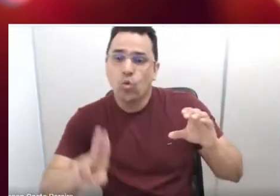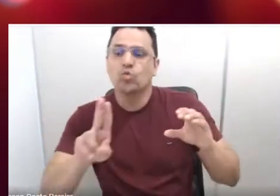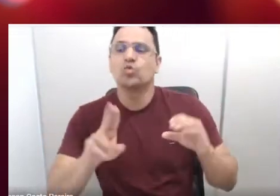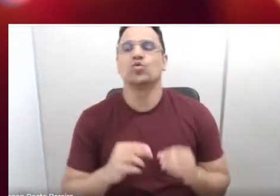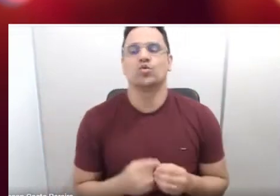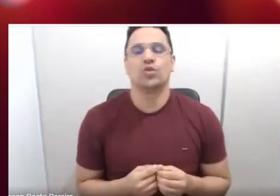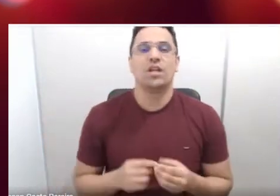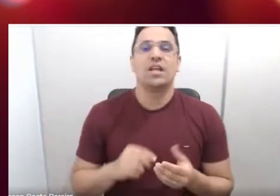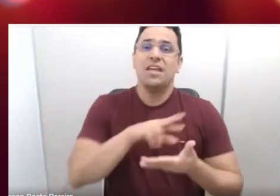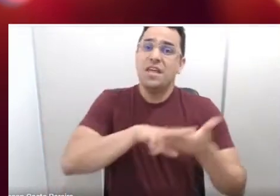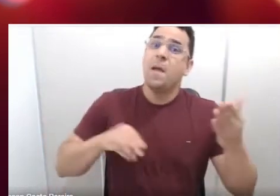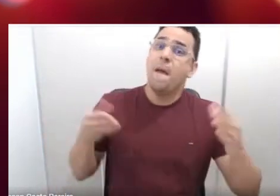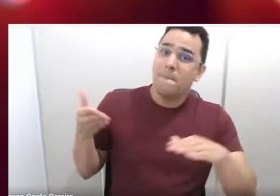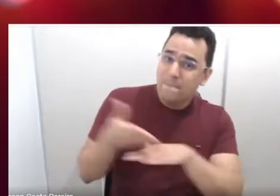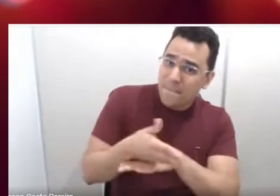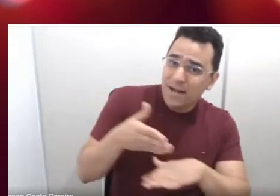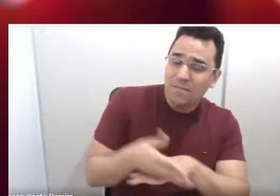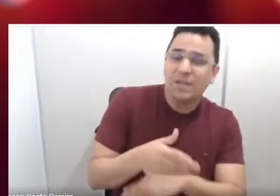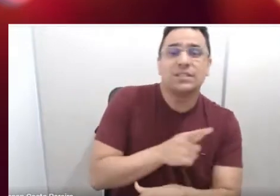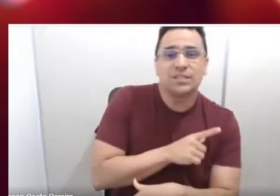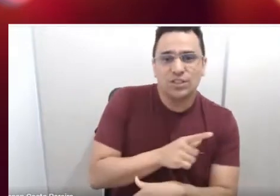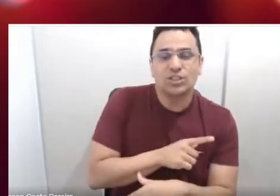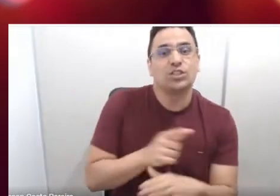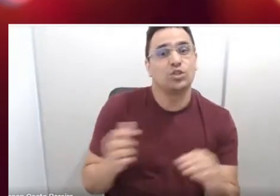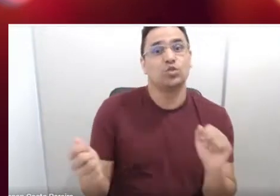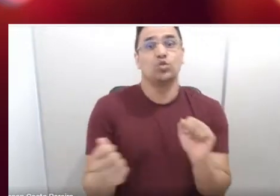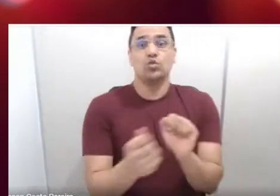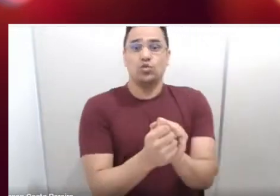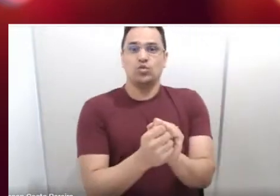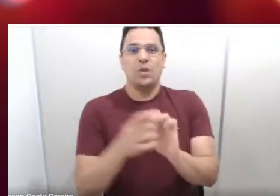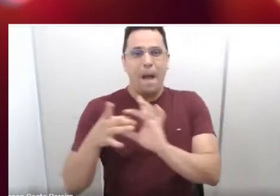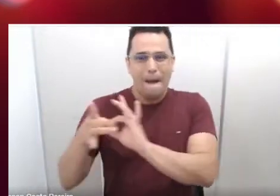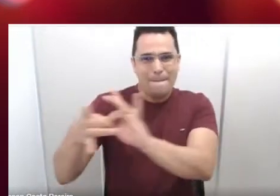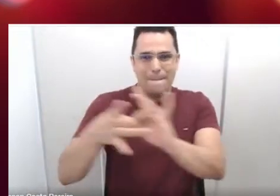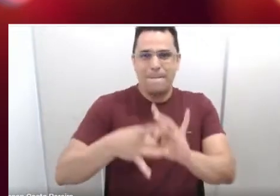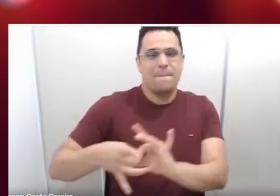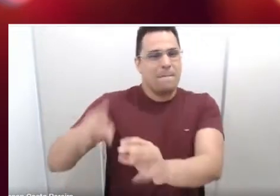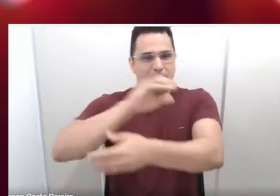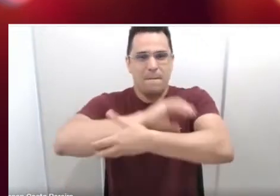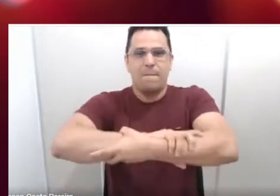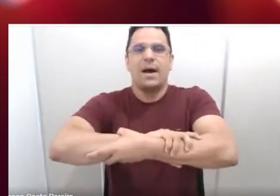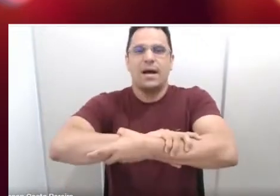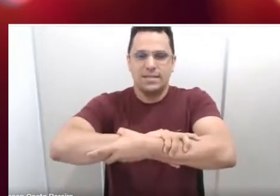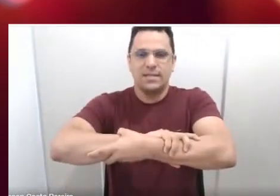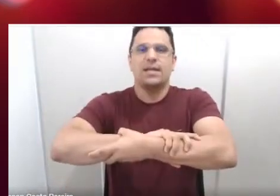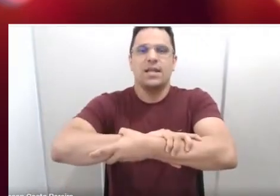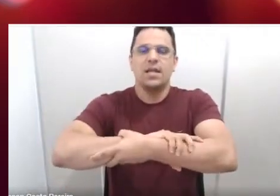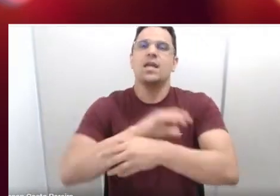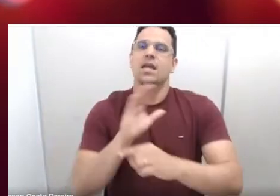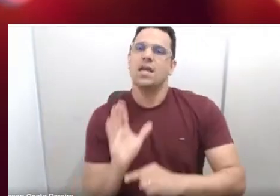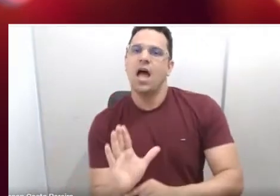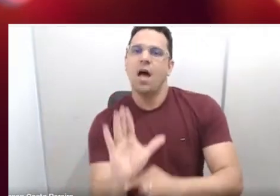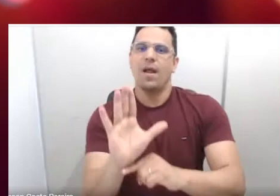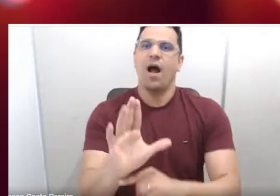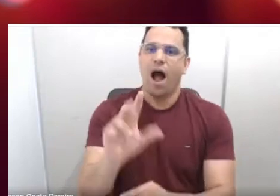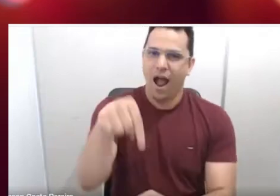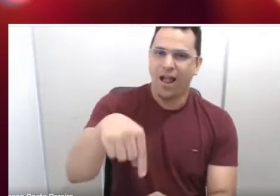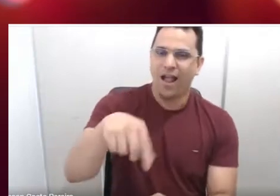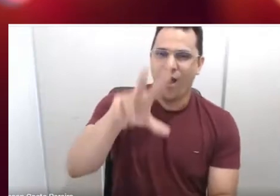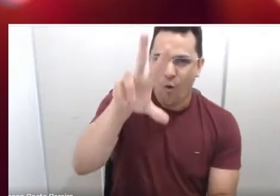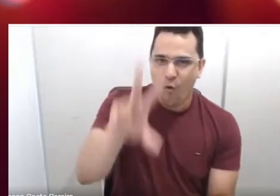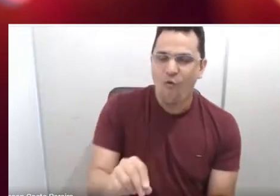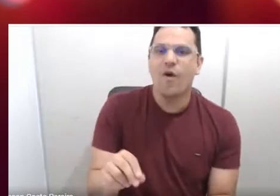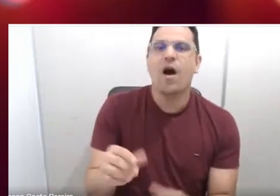nesse sentimento de organização junto com os centros acadêmicos, de buscar saídas coletivas e conseguir apresentar para a universidade a opinião do